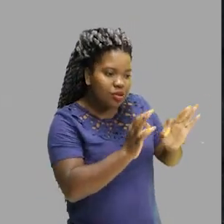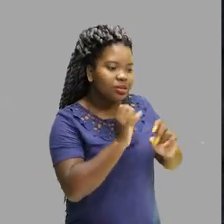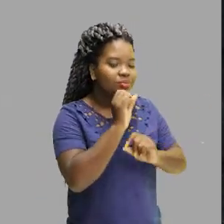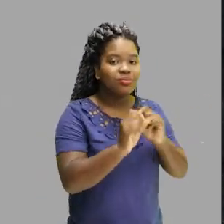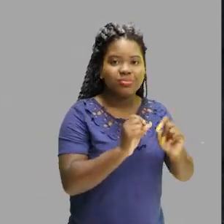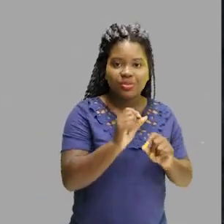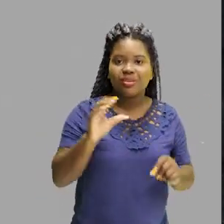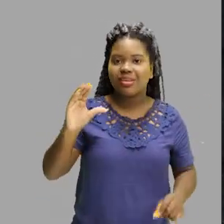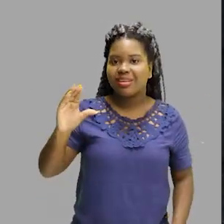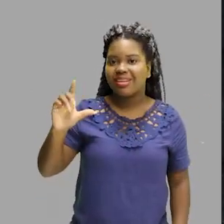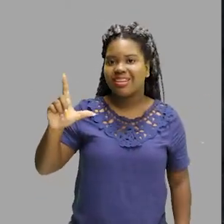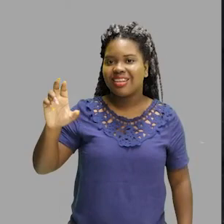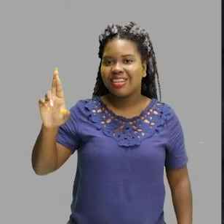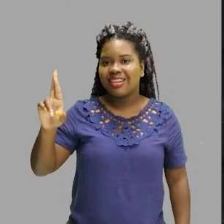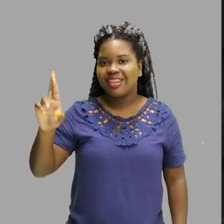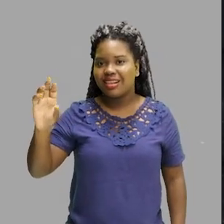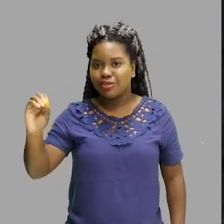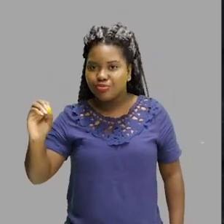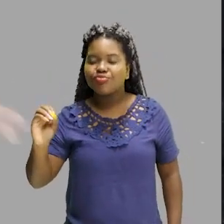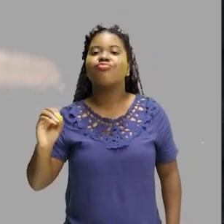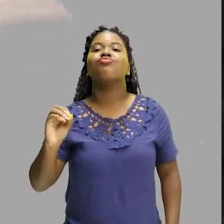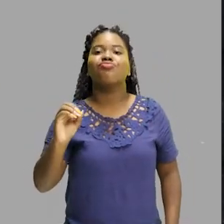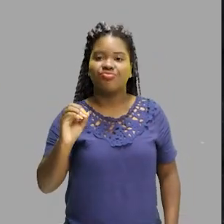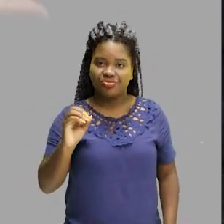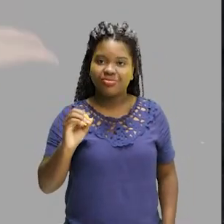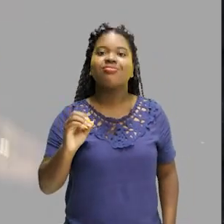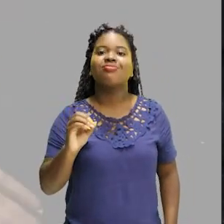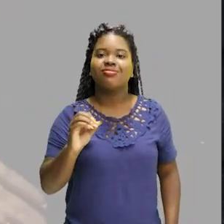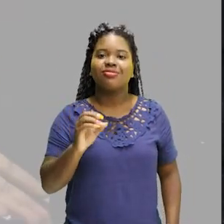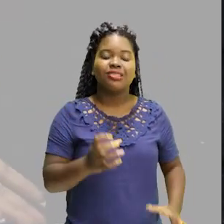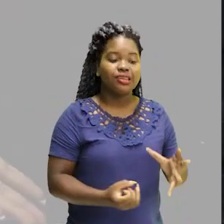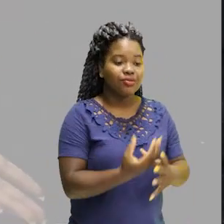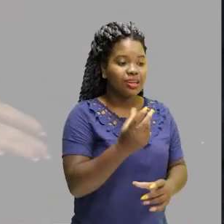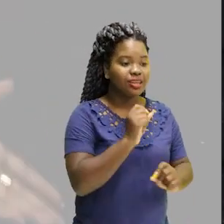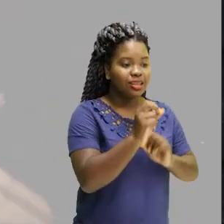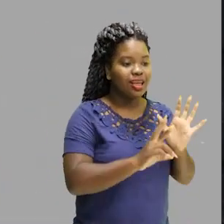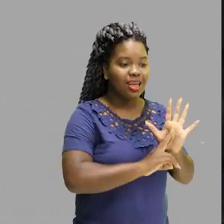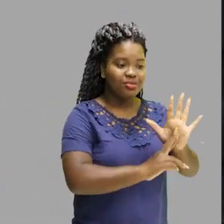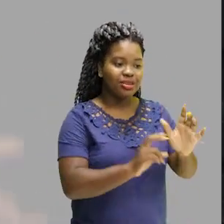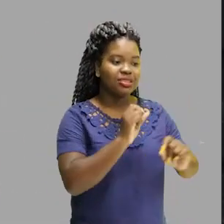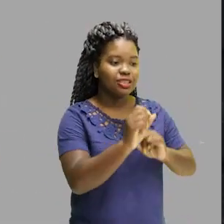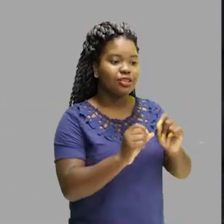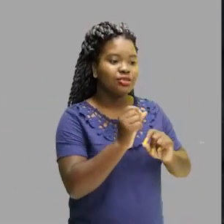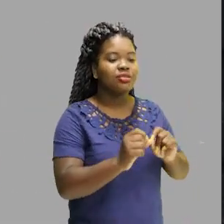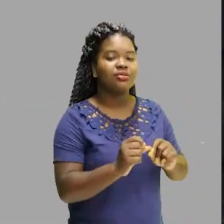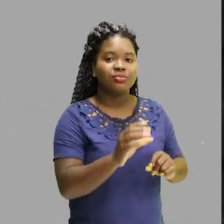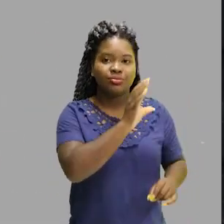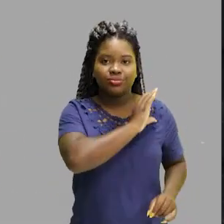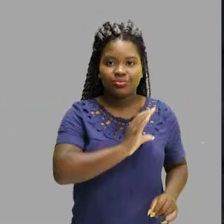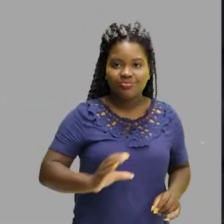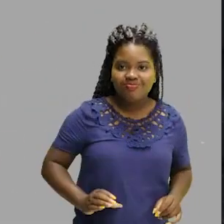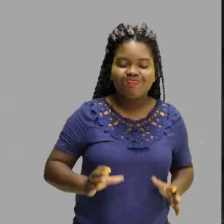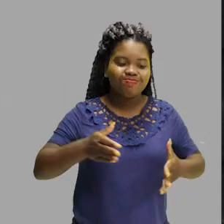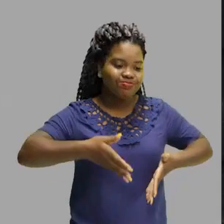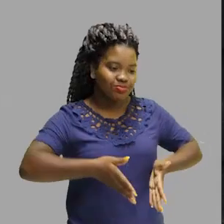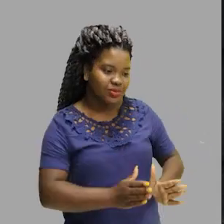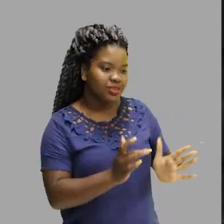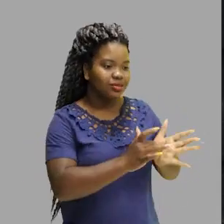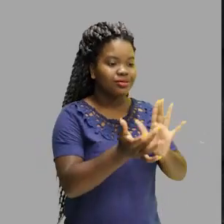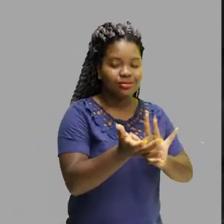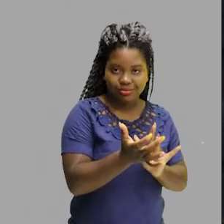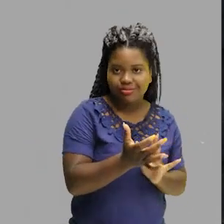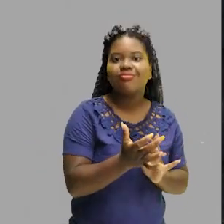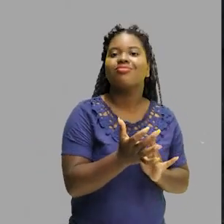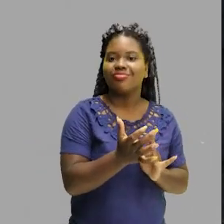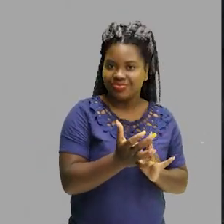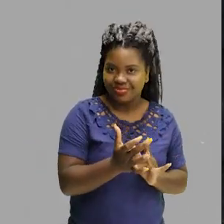as peças eram representadas, as obras de Cristo, Paixão de Cristo, Nascimento de Cristo, essas coisas,